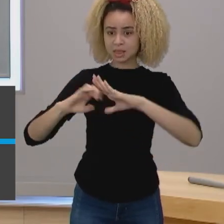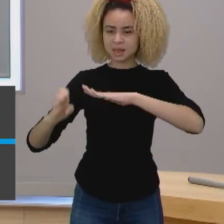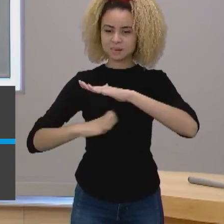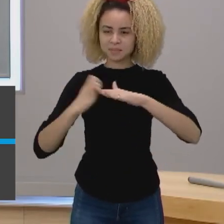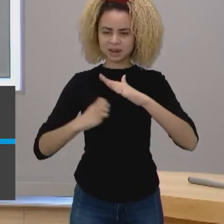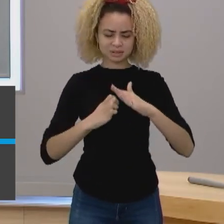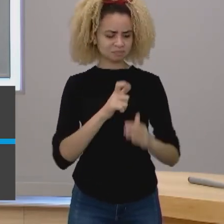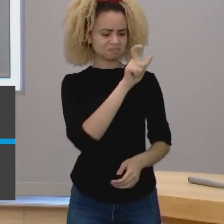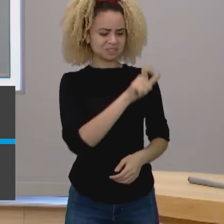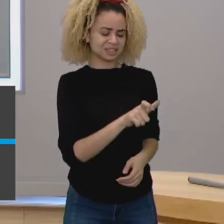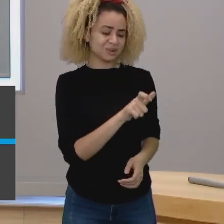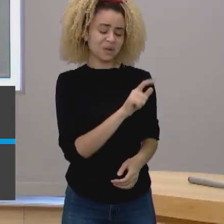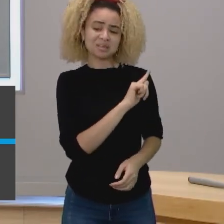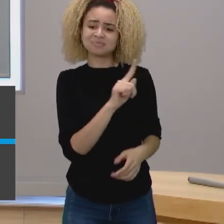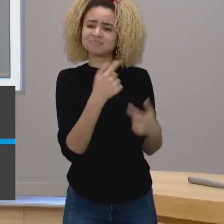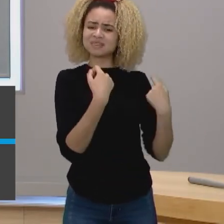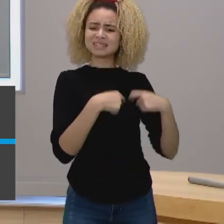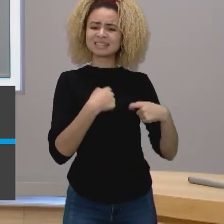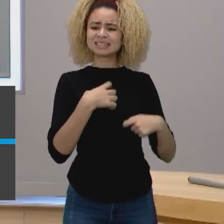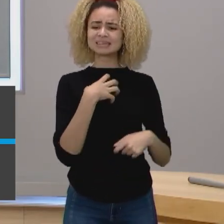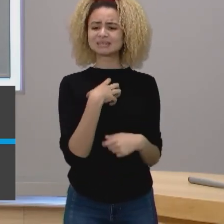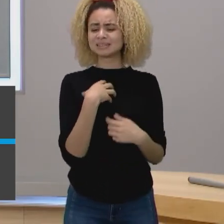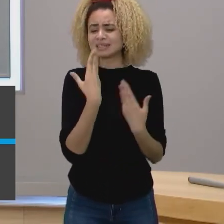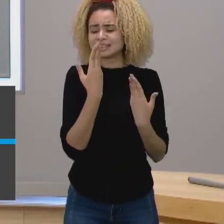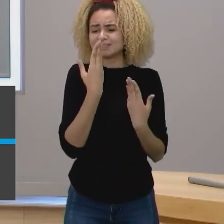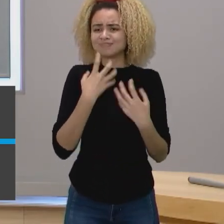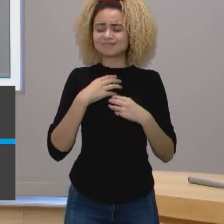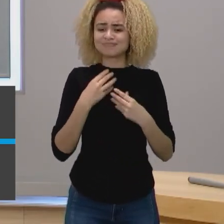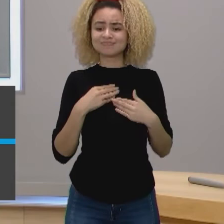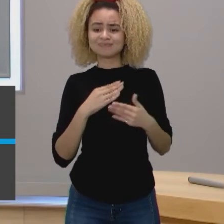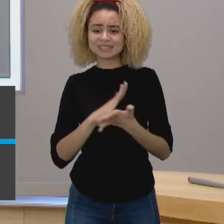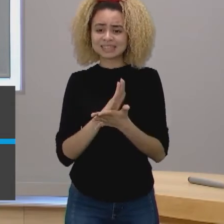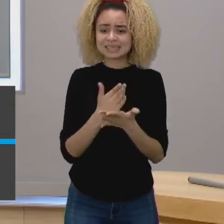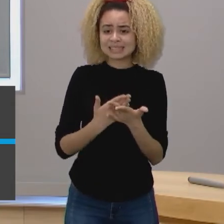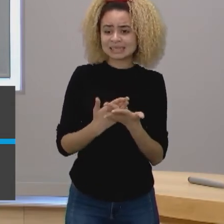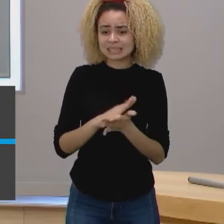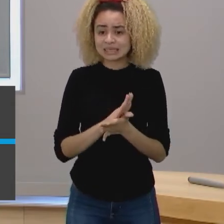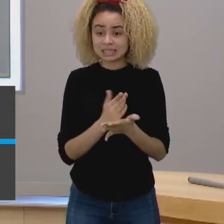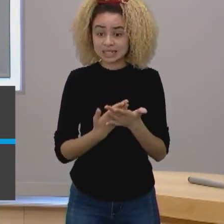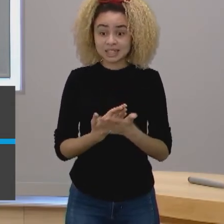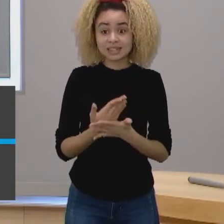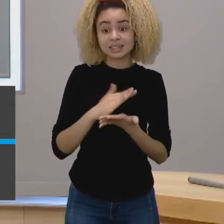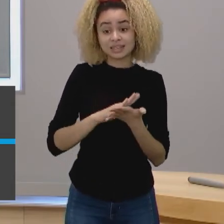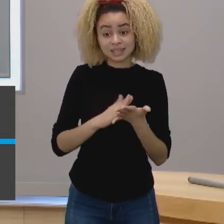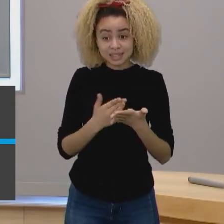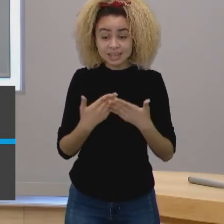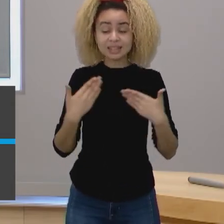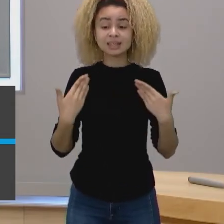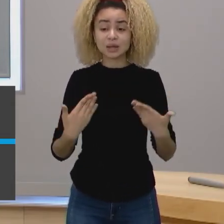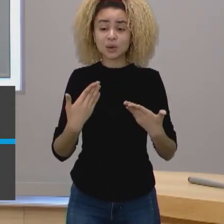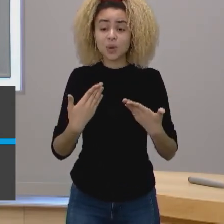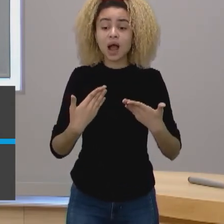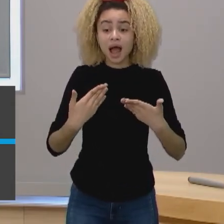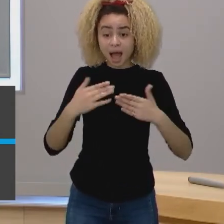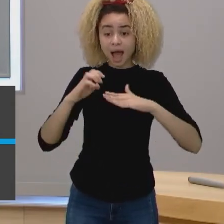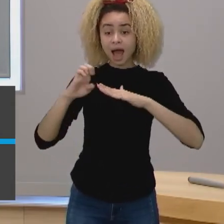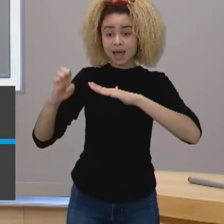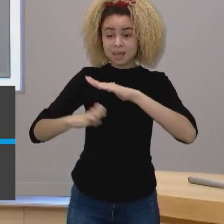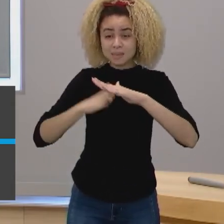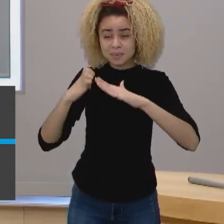assim, ela acaba se tornando desnecessária. Isso significa o quê? O enxugamento da empresa. Essa empresa ela